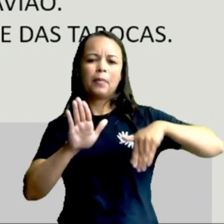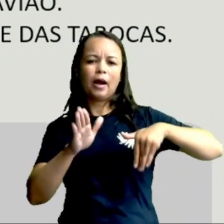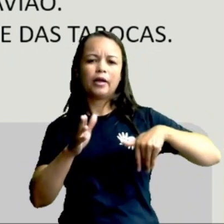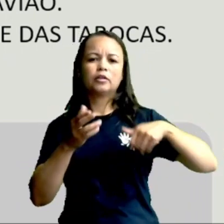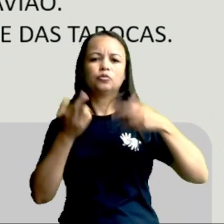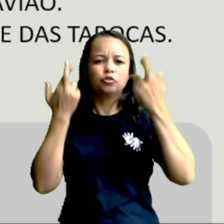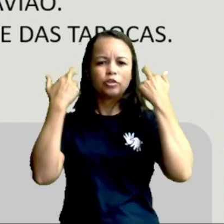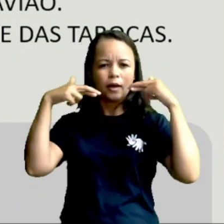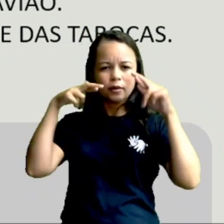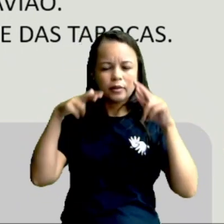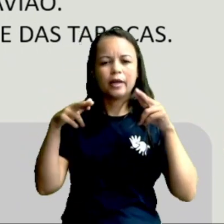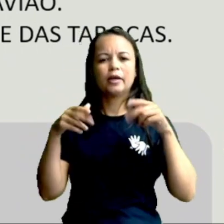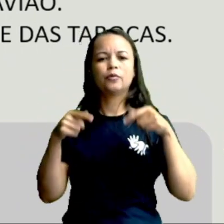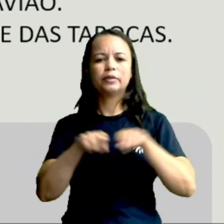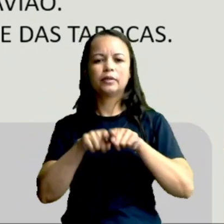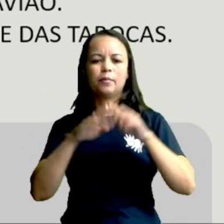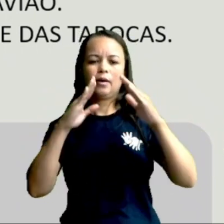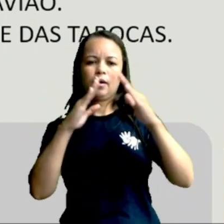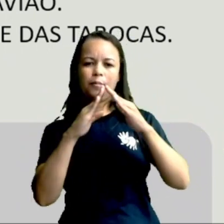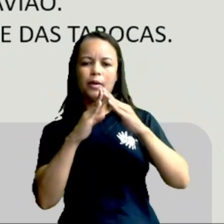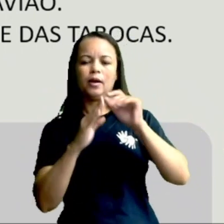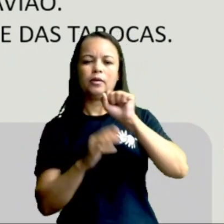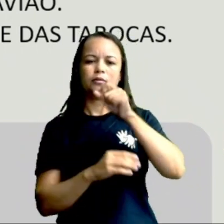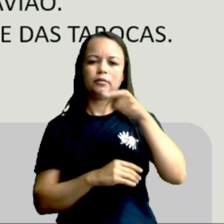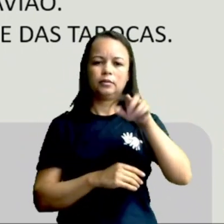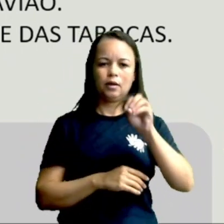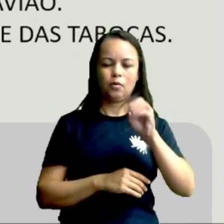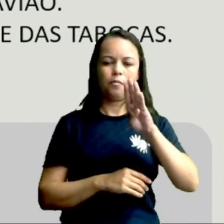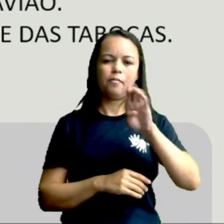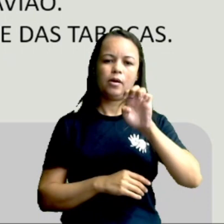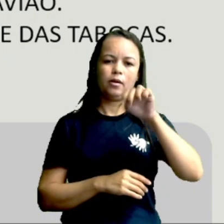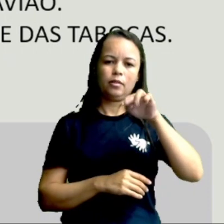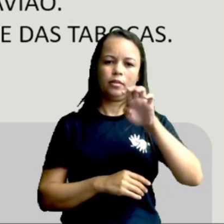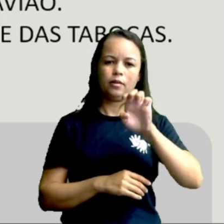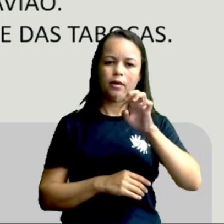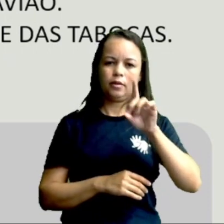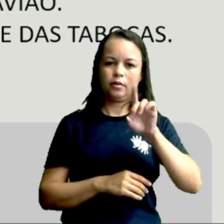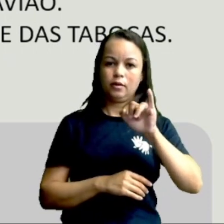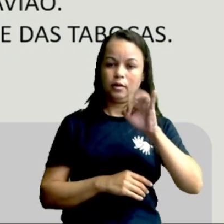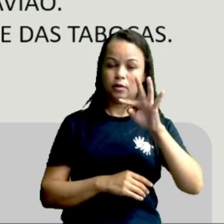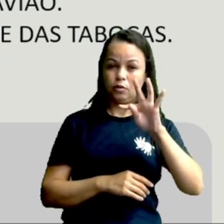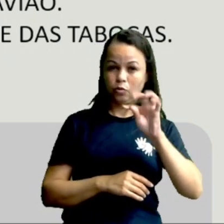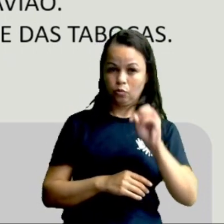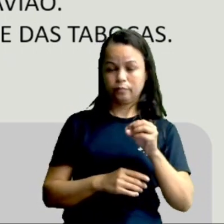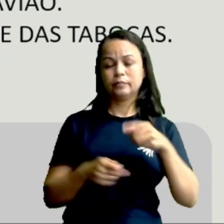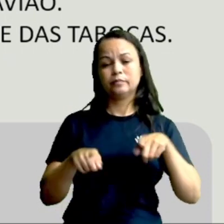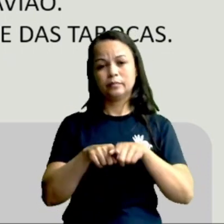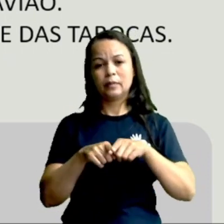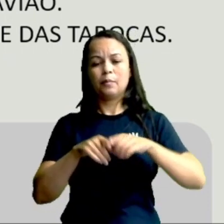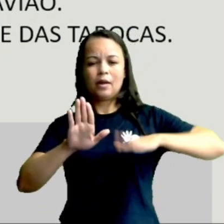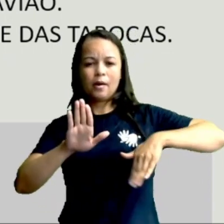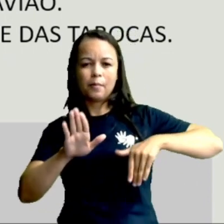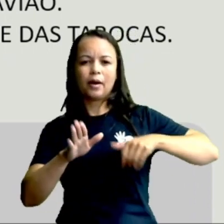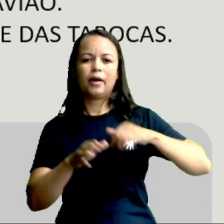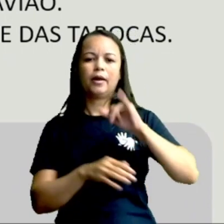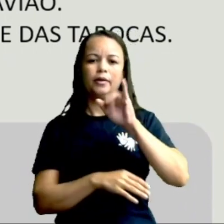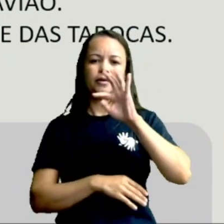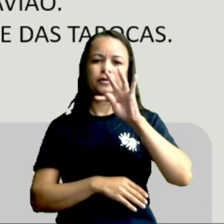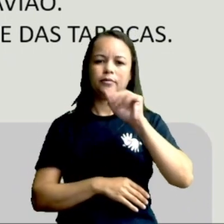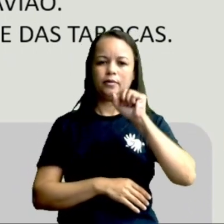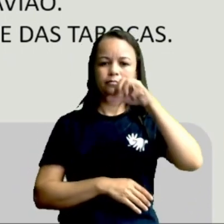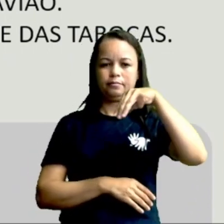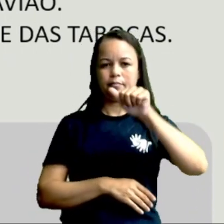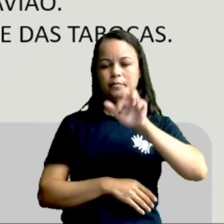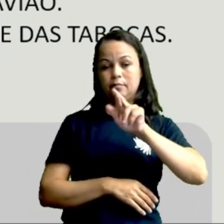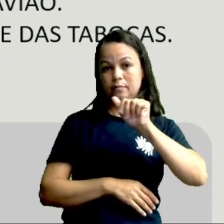de São Benedito. Na ilha de Itamaracá, por exemplo, nós temos a Coroa do Avião. Aqui em Vitória de Santo Antão, nós